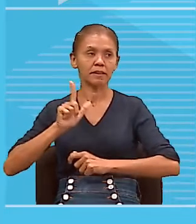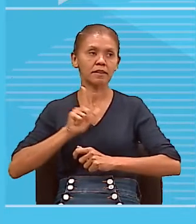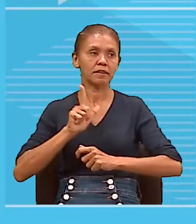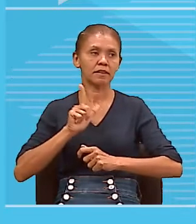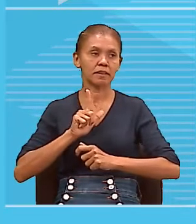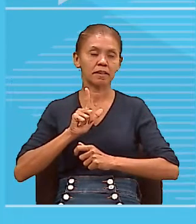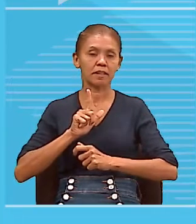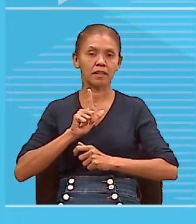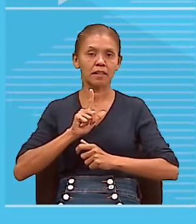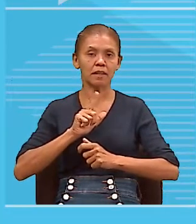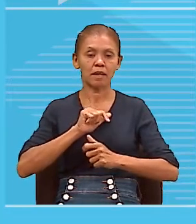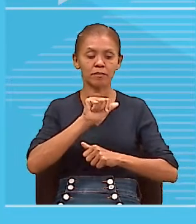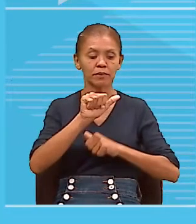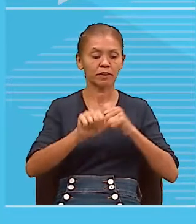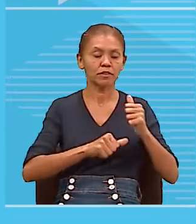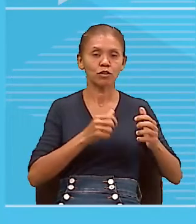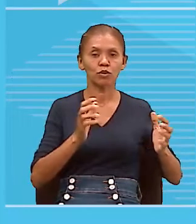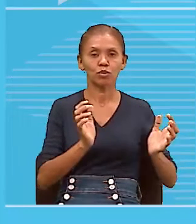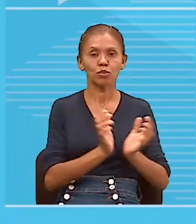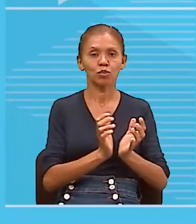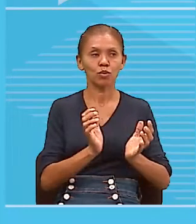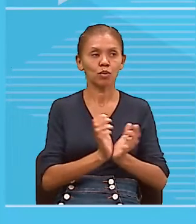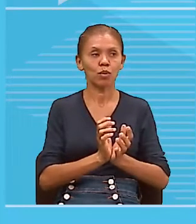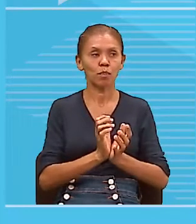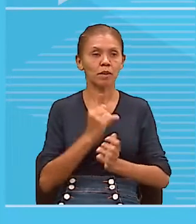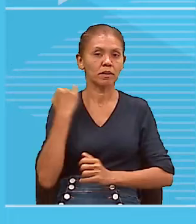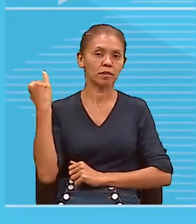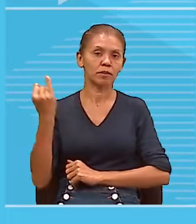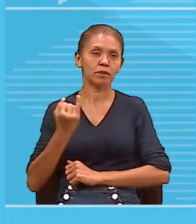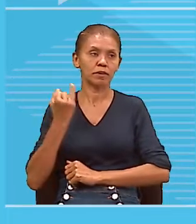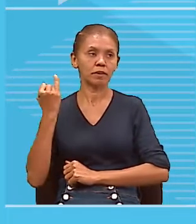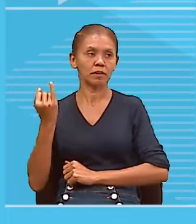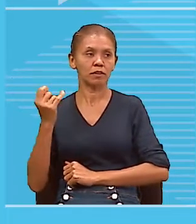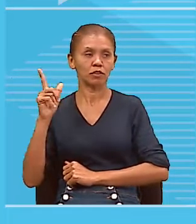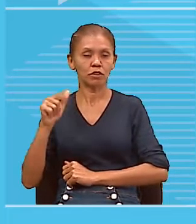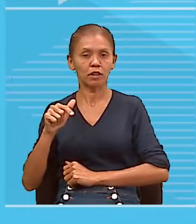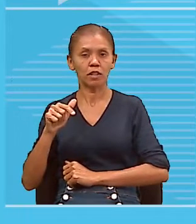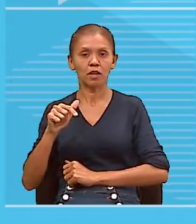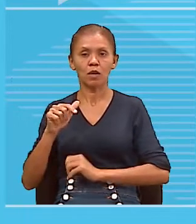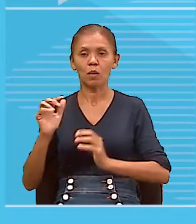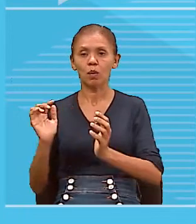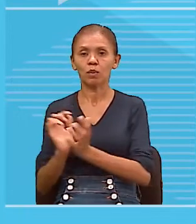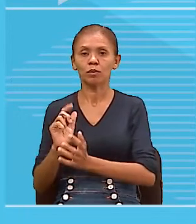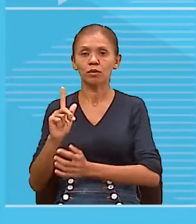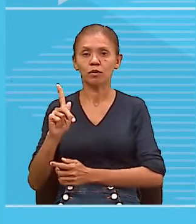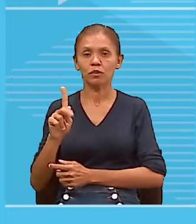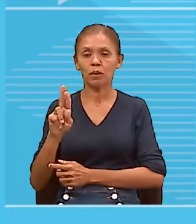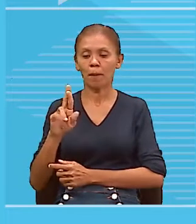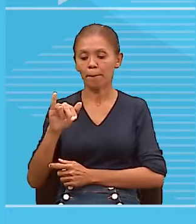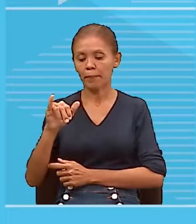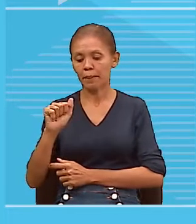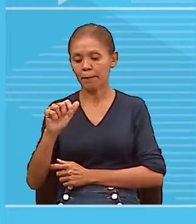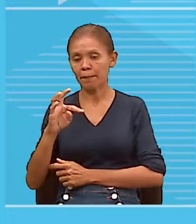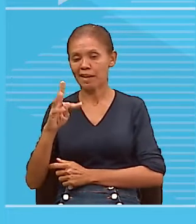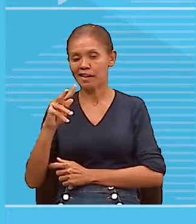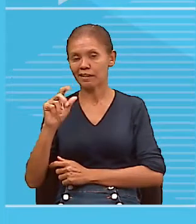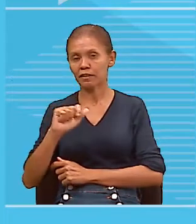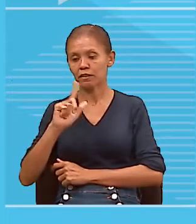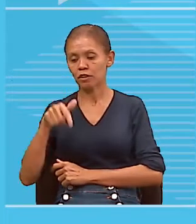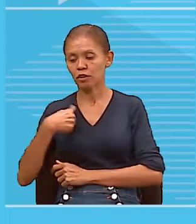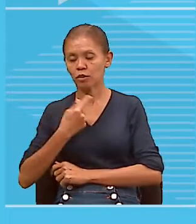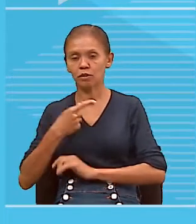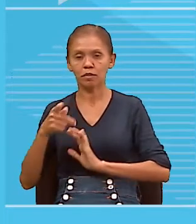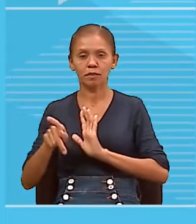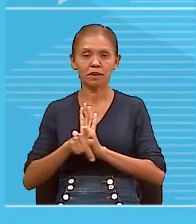né muito importante que é o grupo dos primatas do qual nós fazemos parte Tá certo então a gente tem aqui algumas